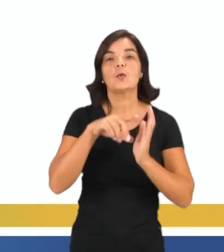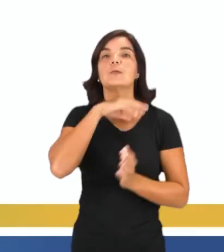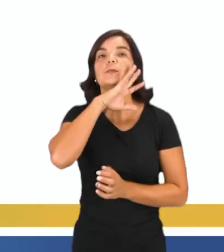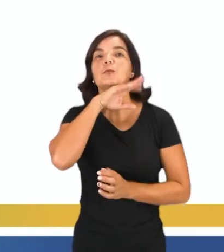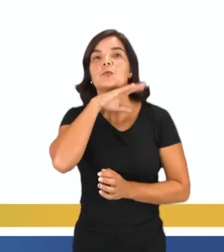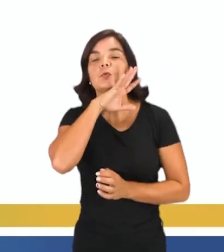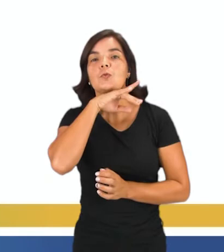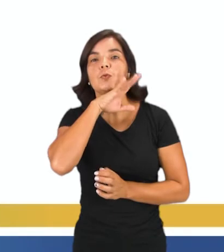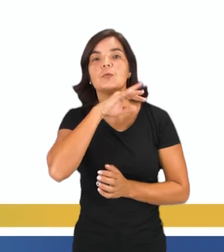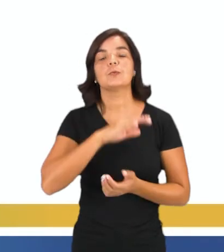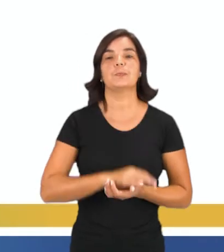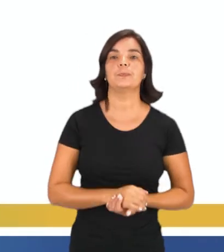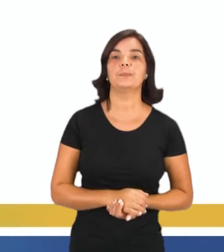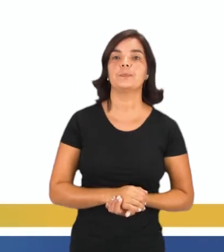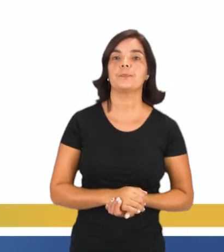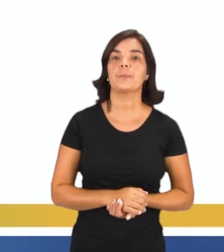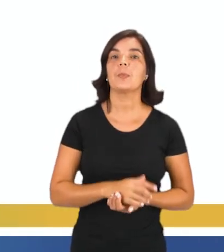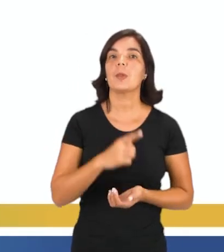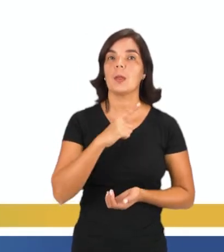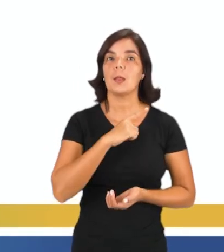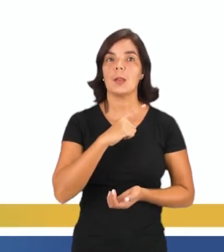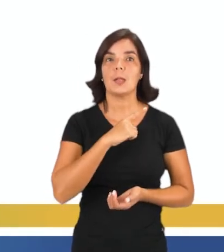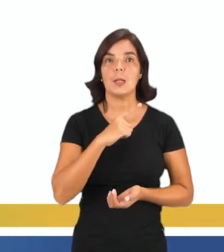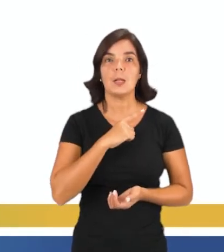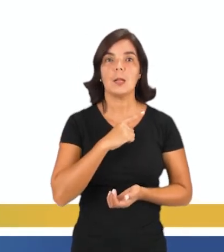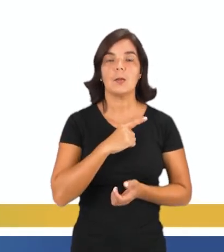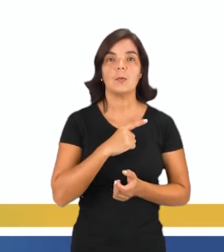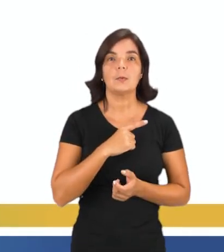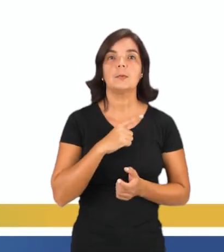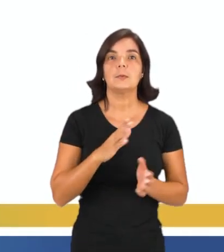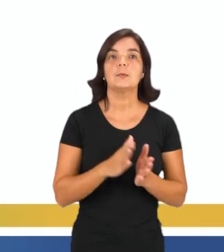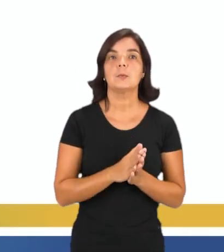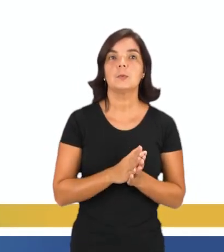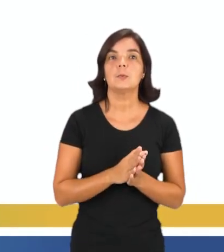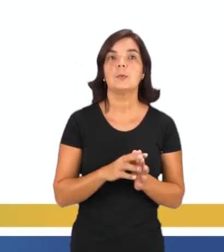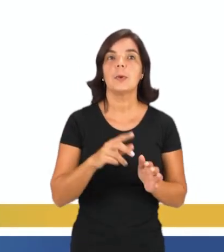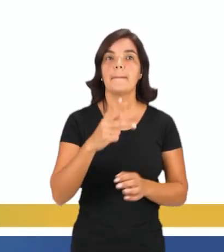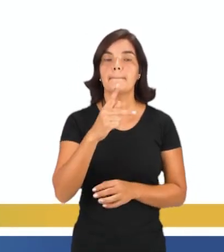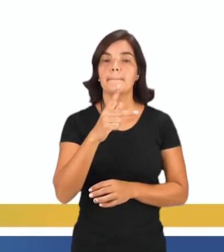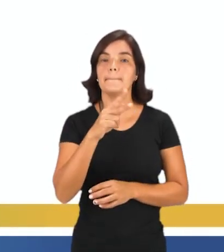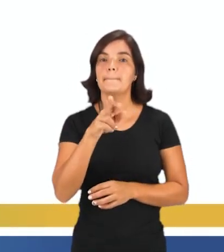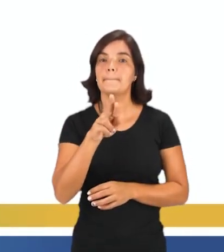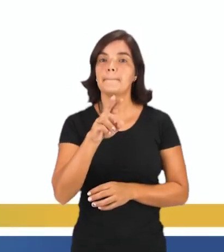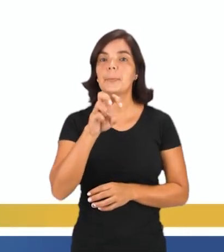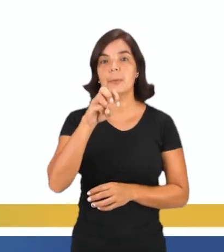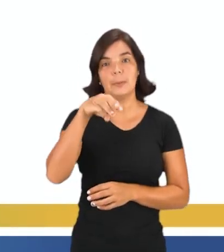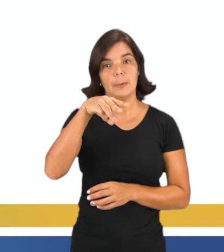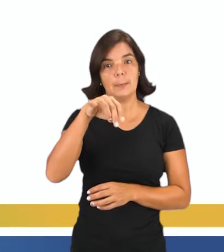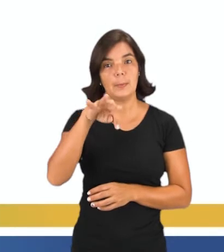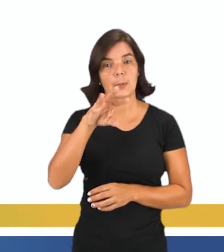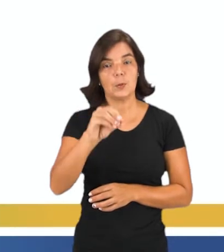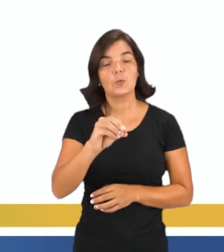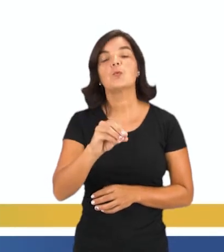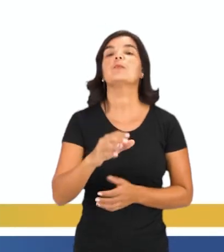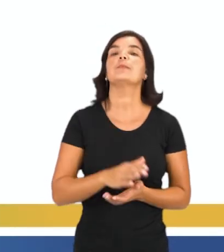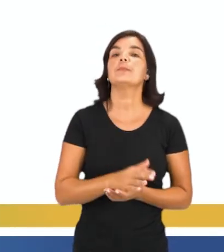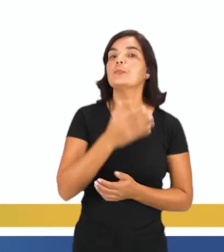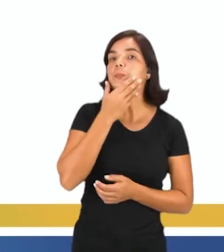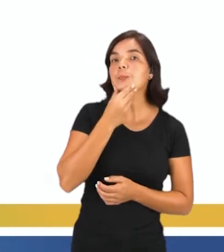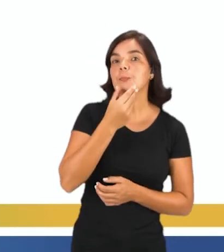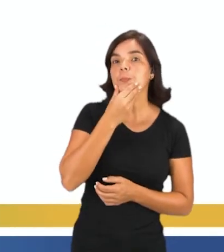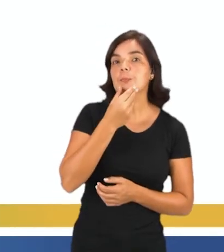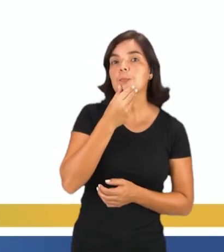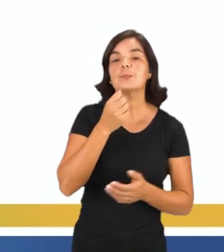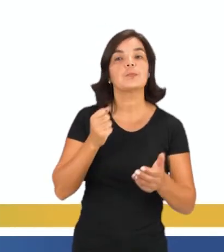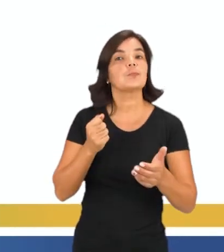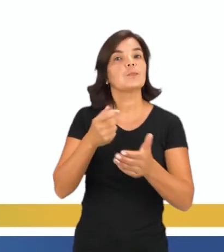animais de estimação. E aí nós temos el perrito, que é um cachorrinho masculino singular, e